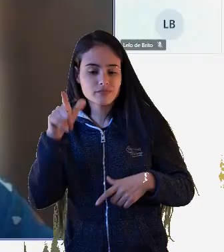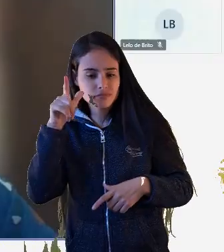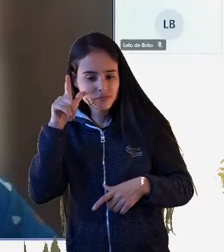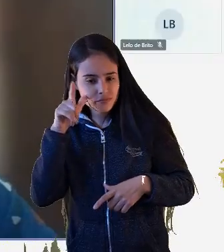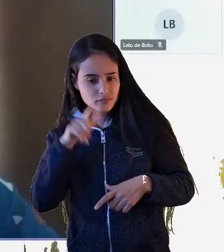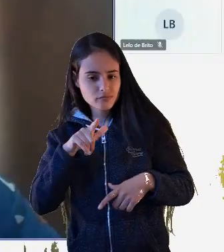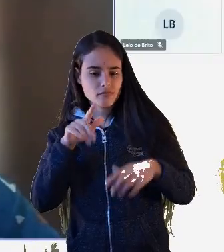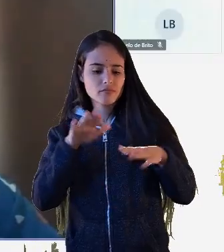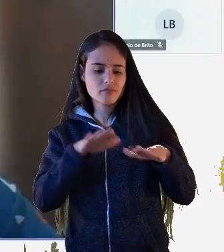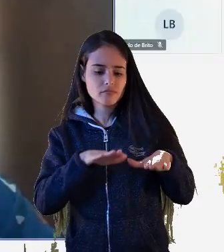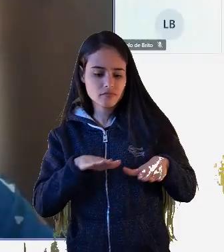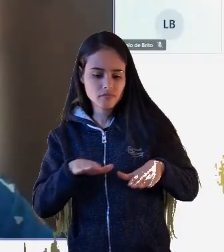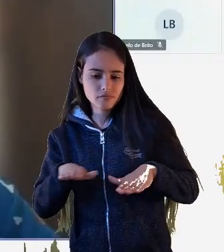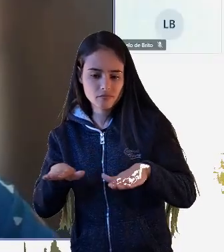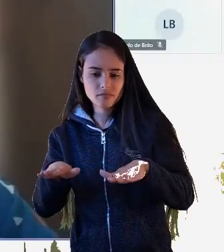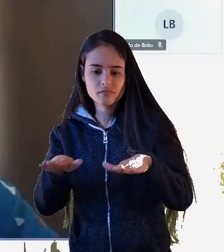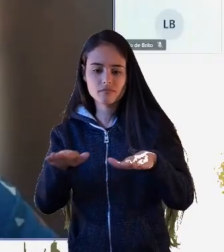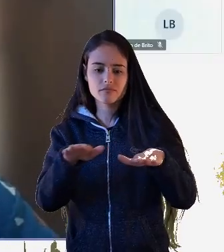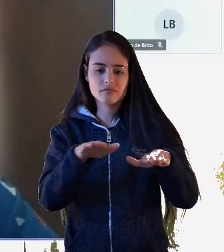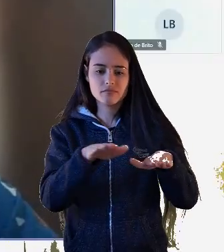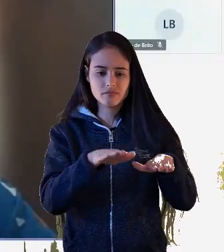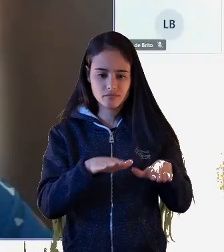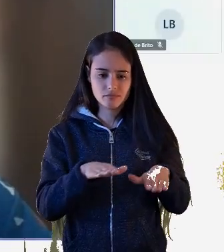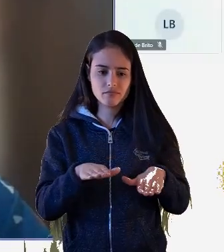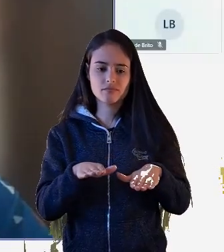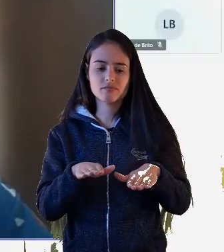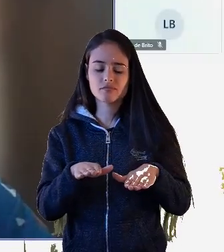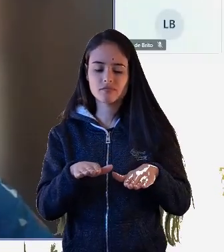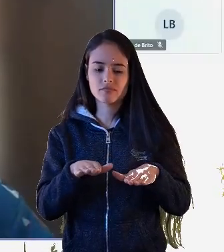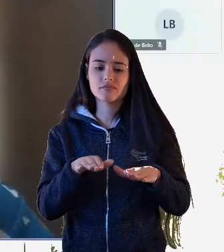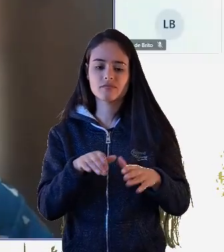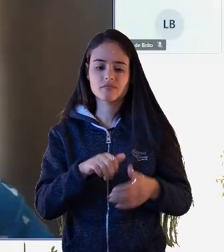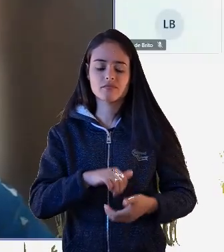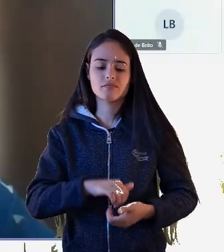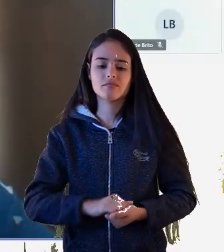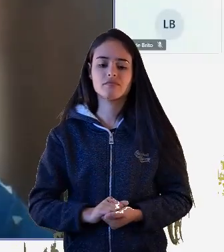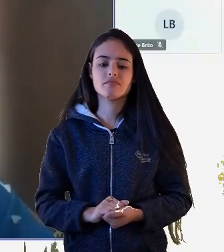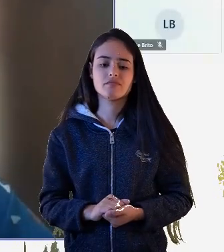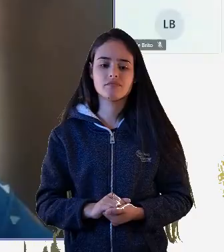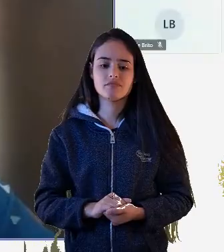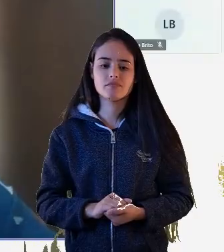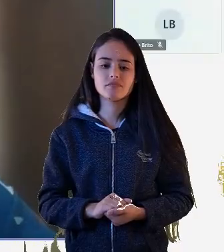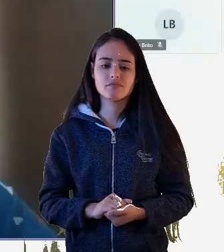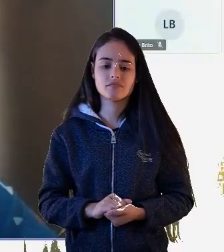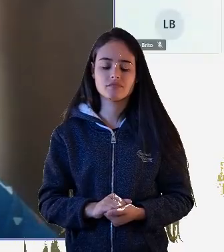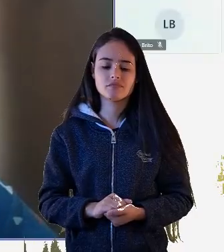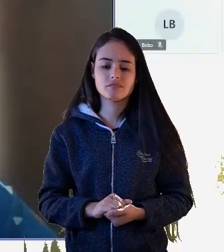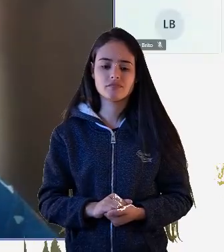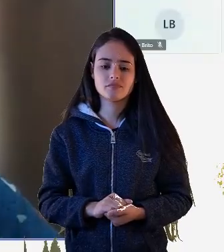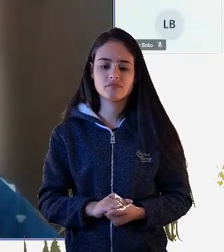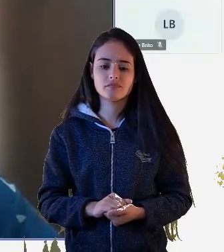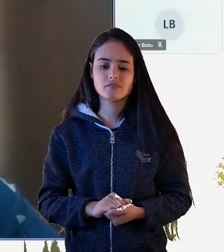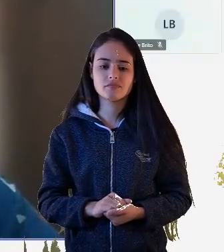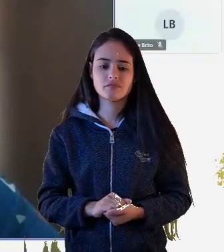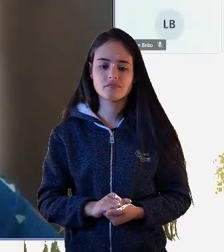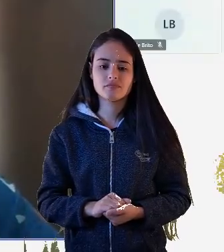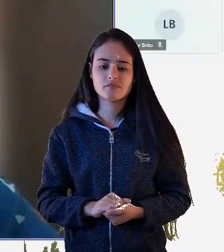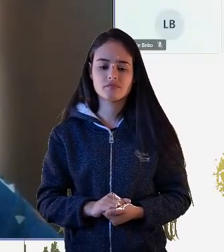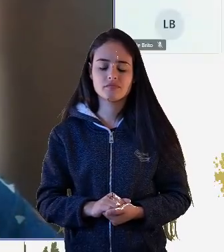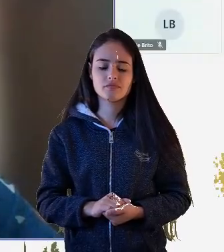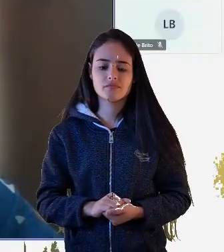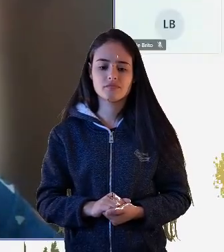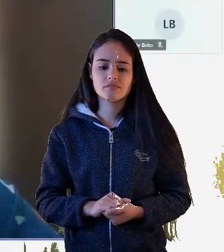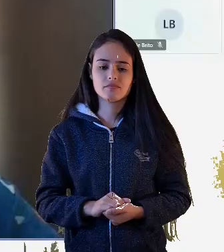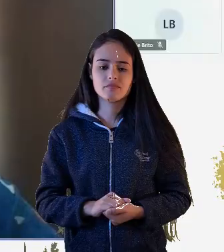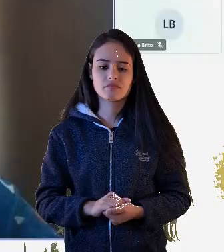inclusive, um jeito, né, de uma reparação histórica. E aí temos boas notícias também, né? Nem